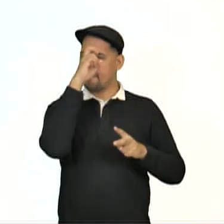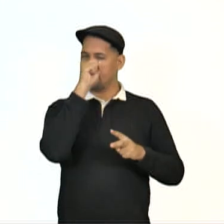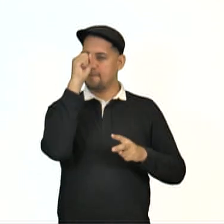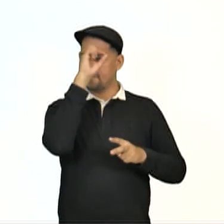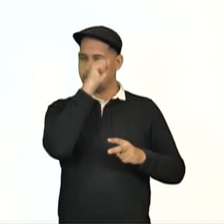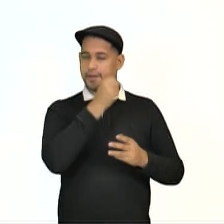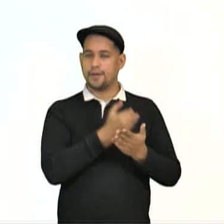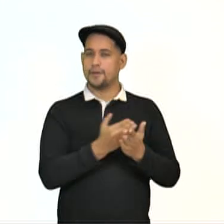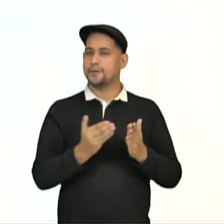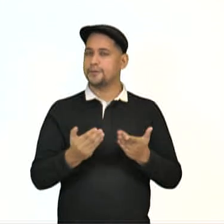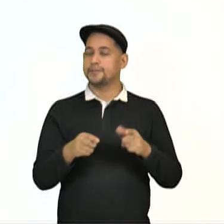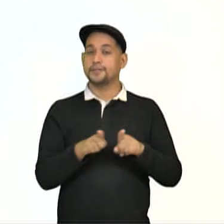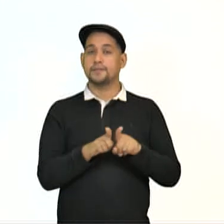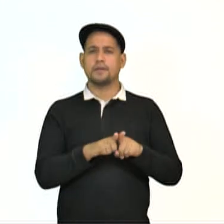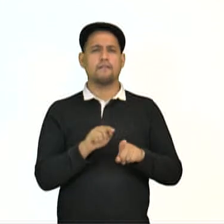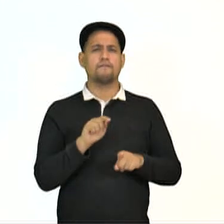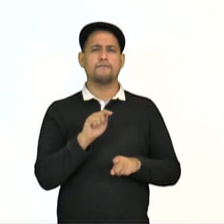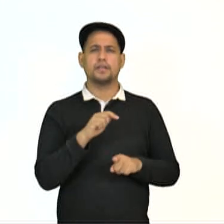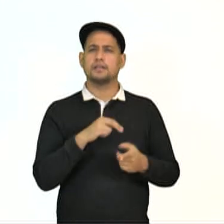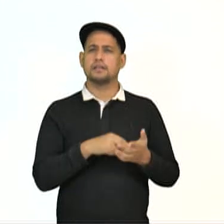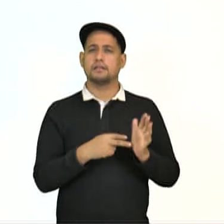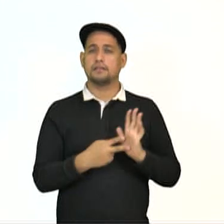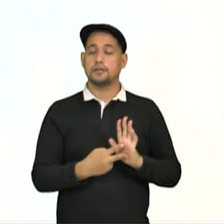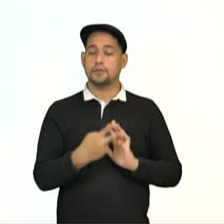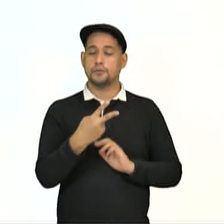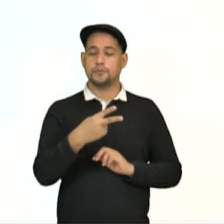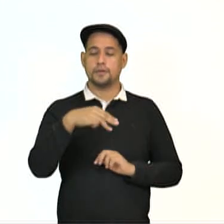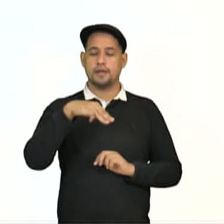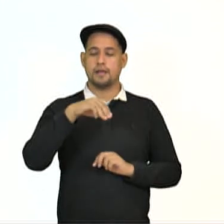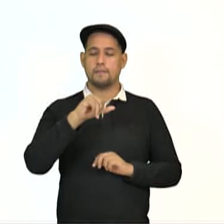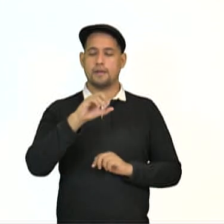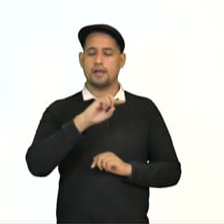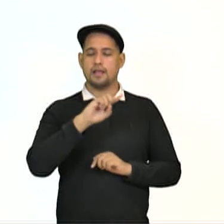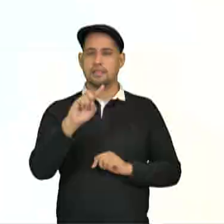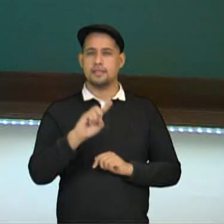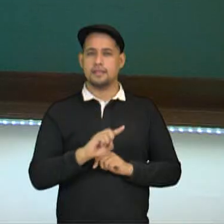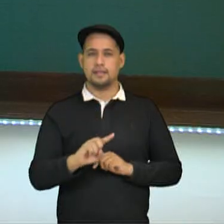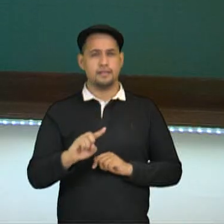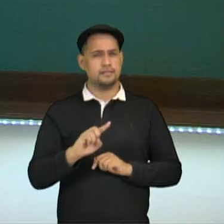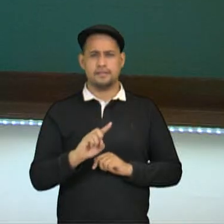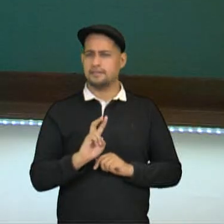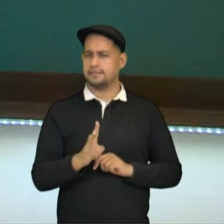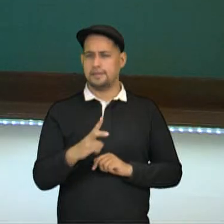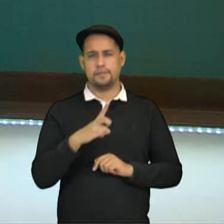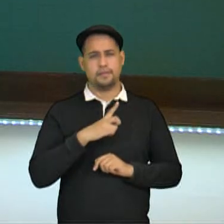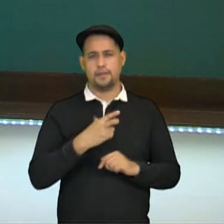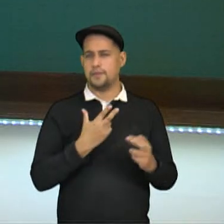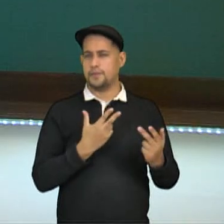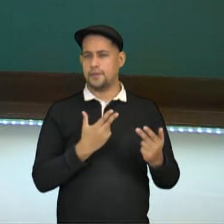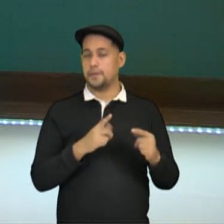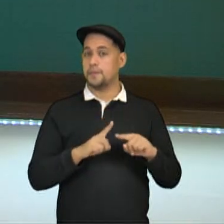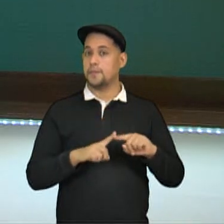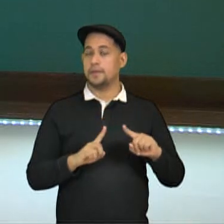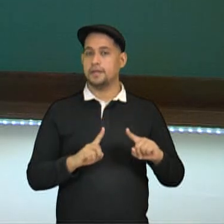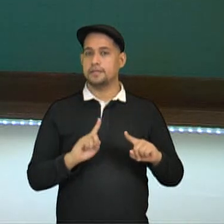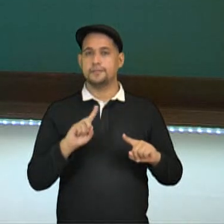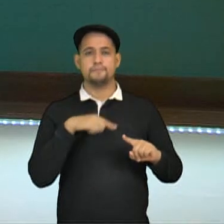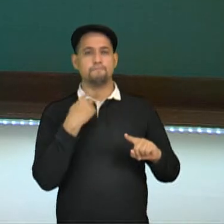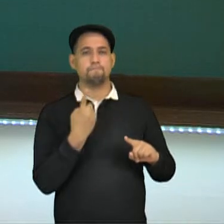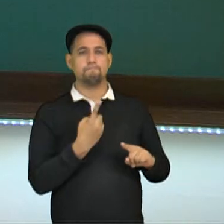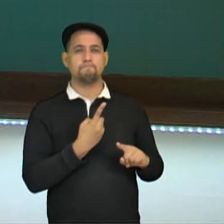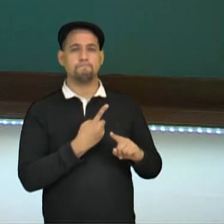de hoje. E que a multiplicação entre duas matrizes nem sempre existe. Então,